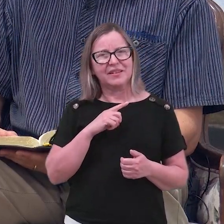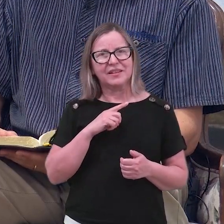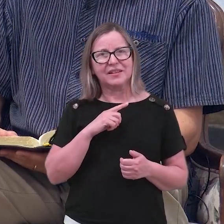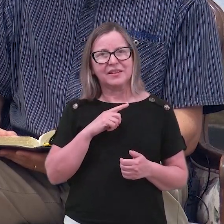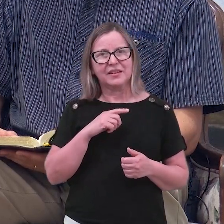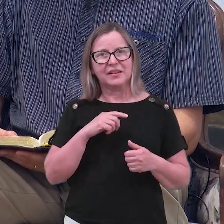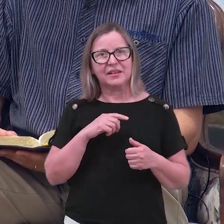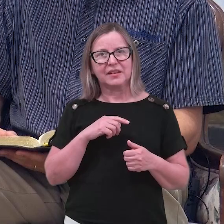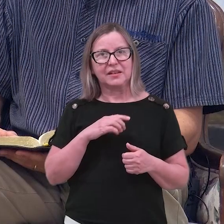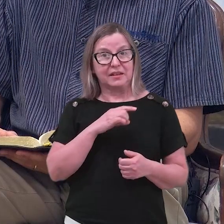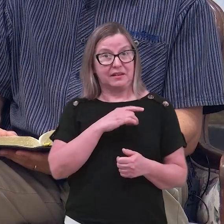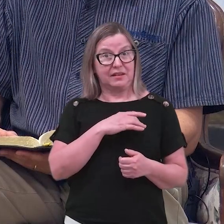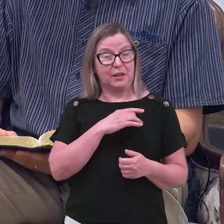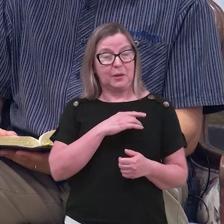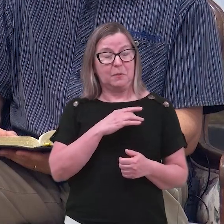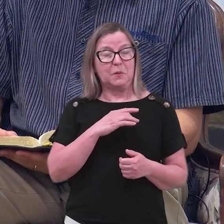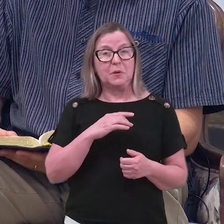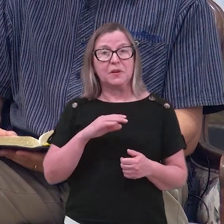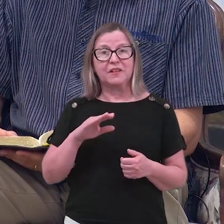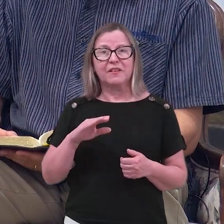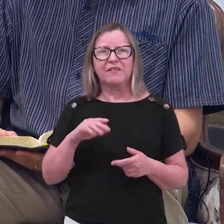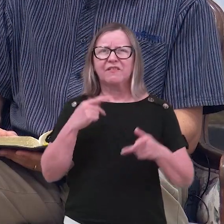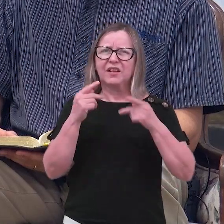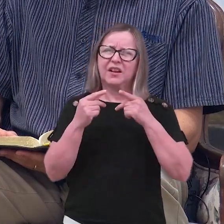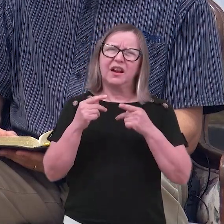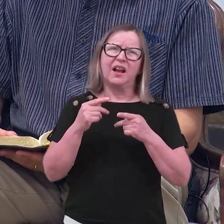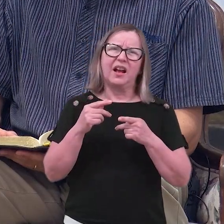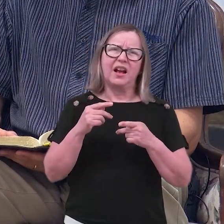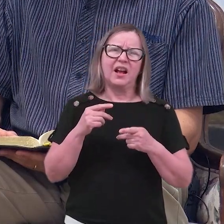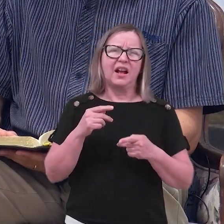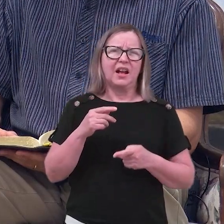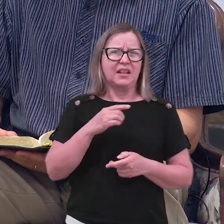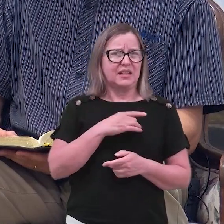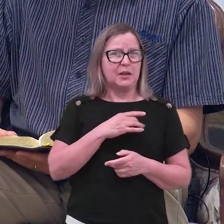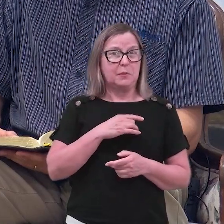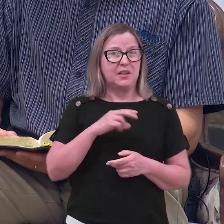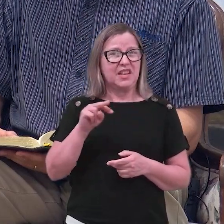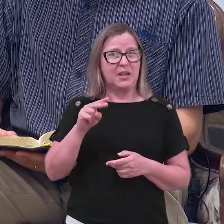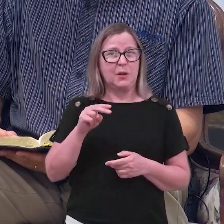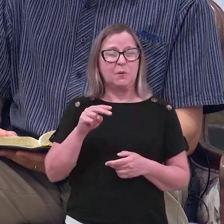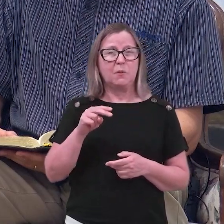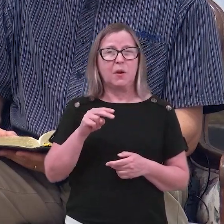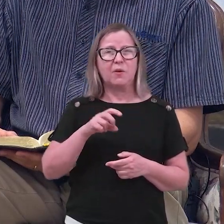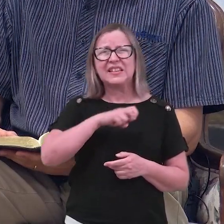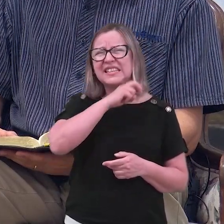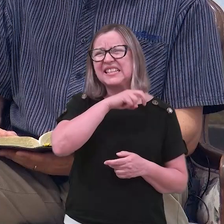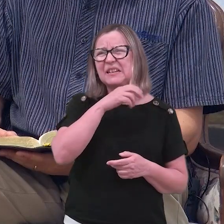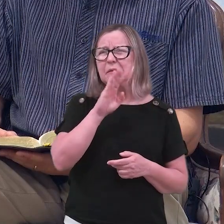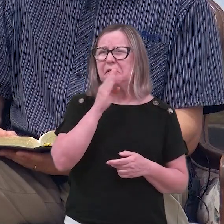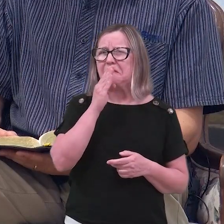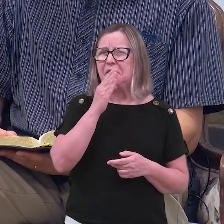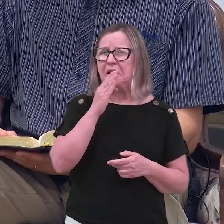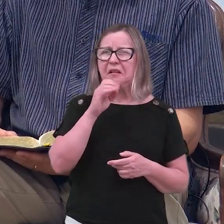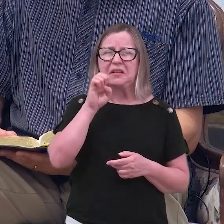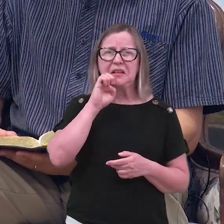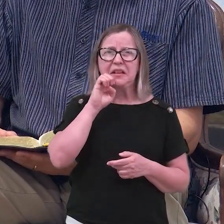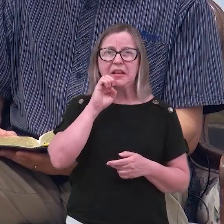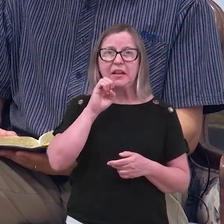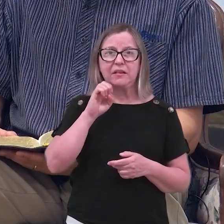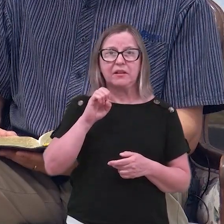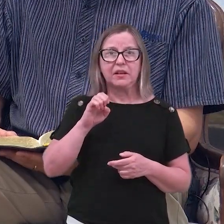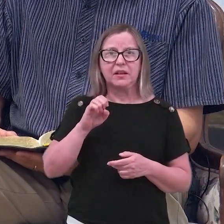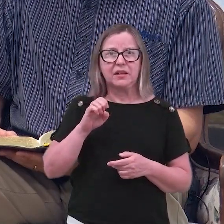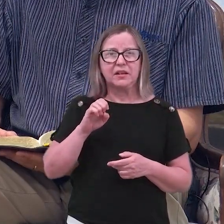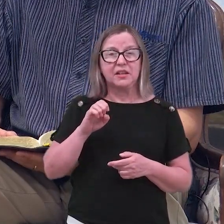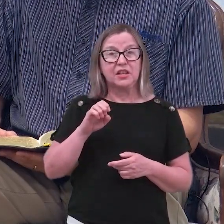esse temor de Paulo, quando ele diz, eu temo que assim como a serpente enganou a Eva com a sua astúcia, de alguma maneira